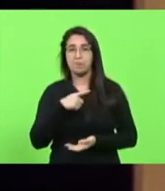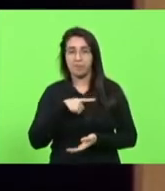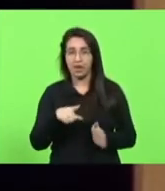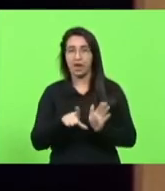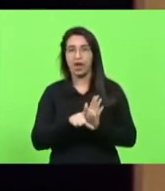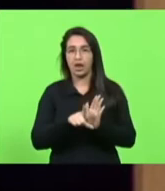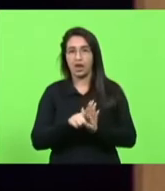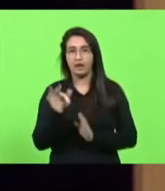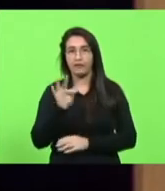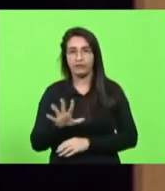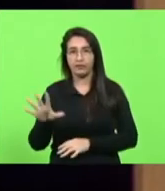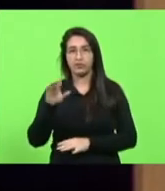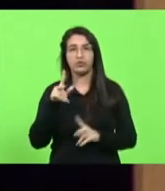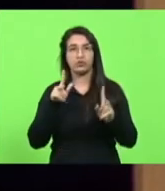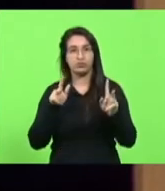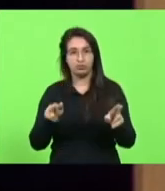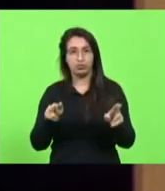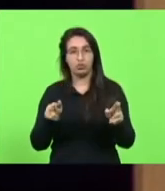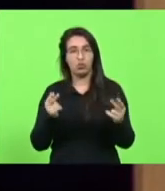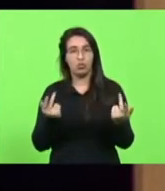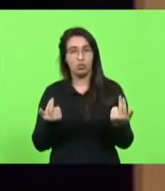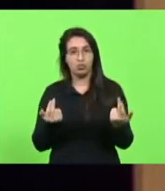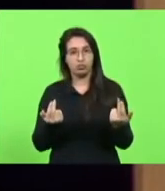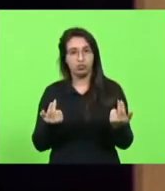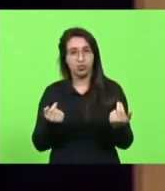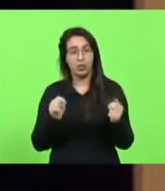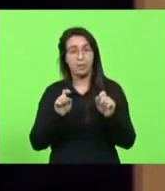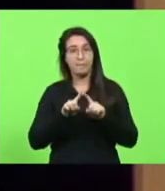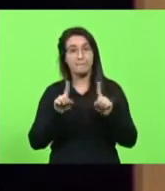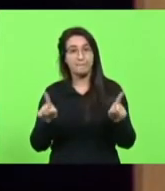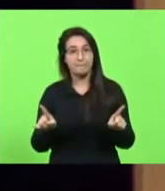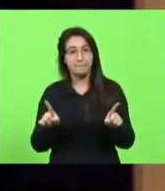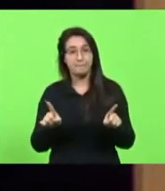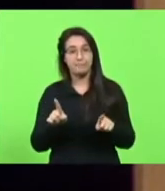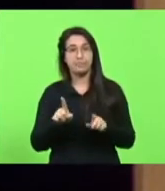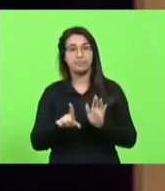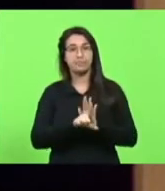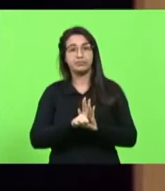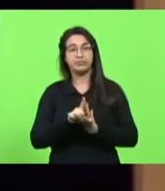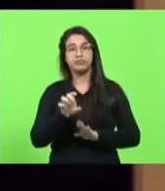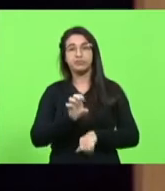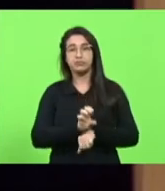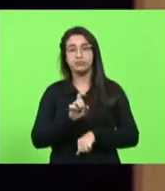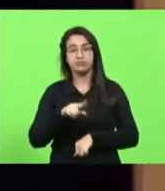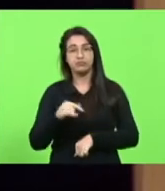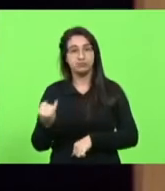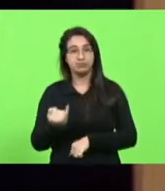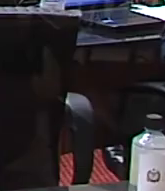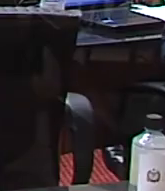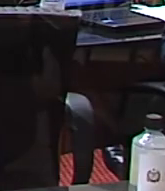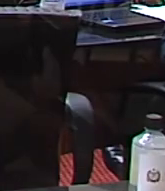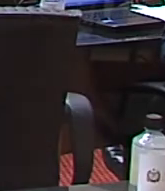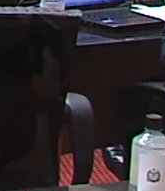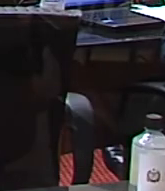federal similar, mas essa lei estadual é muito importante para a proteção dos agentes